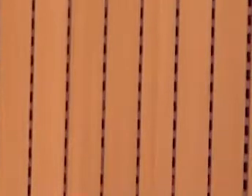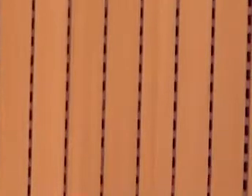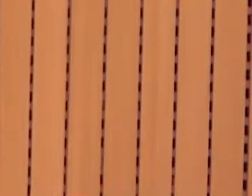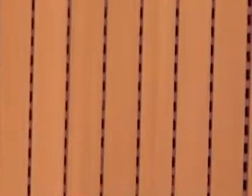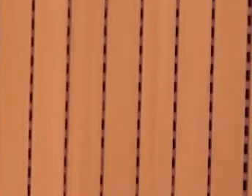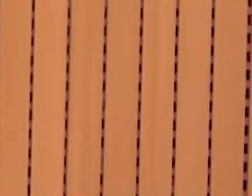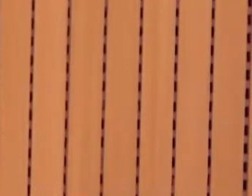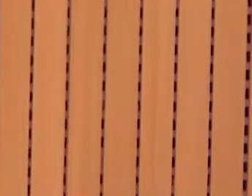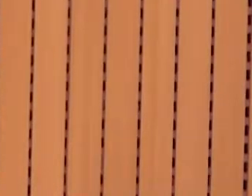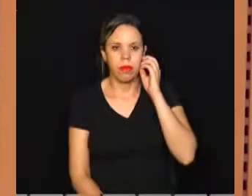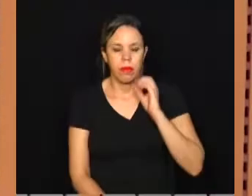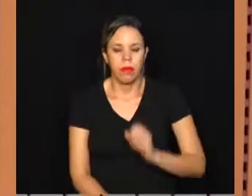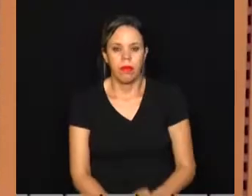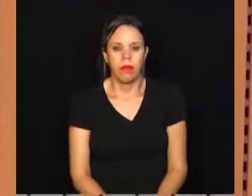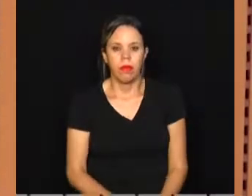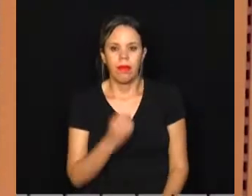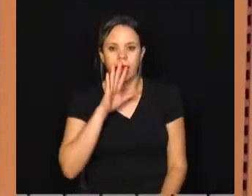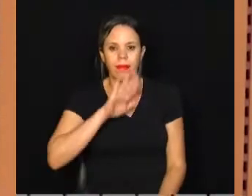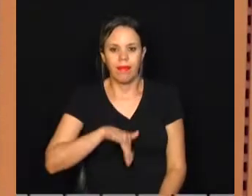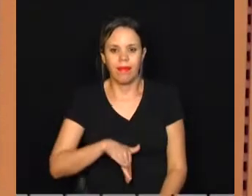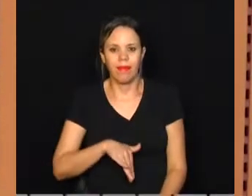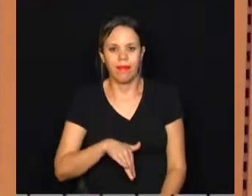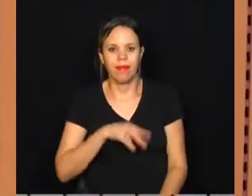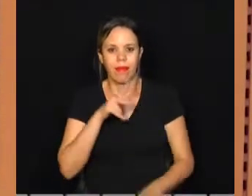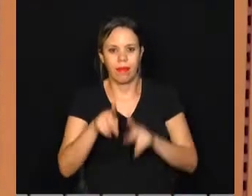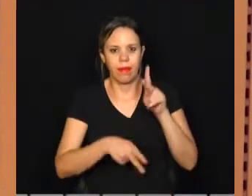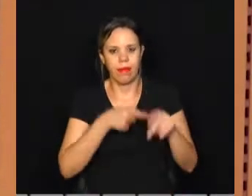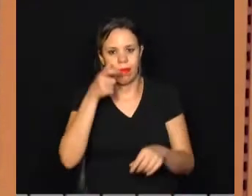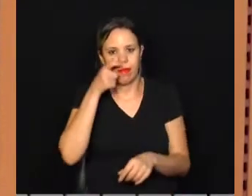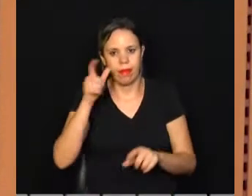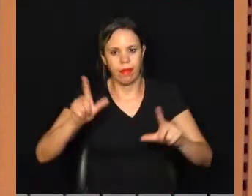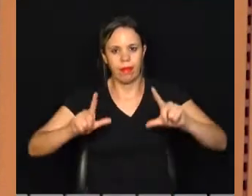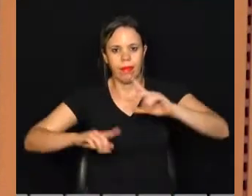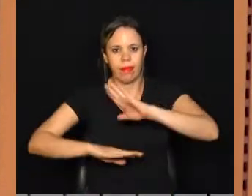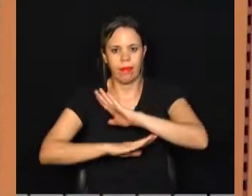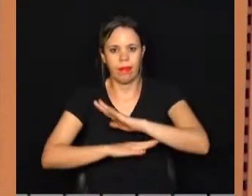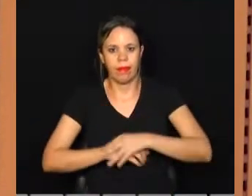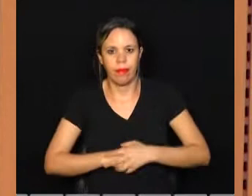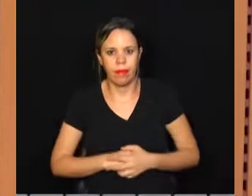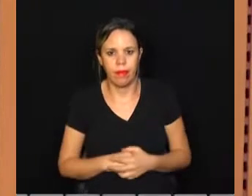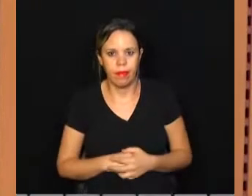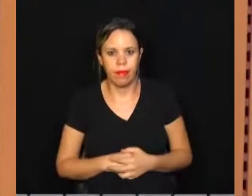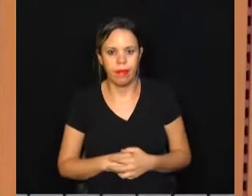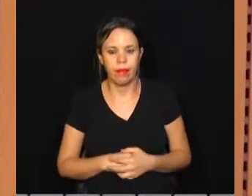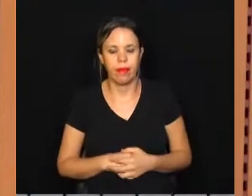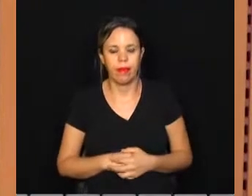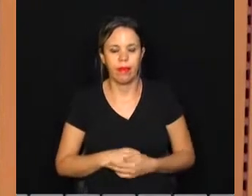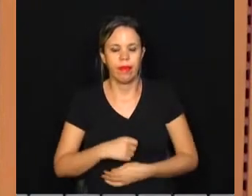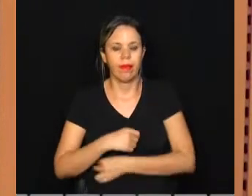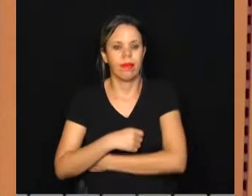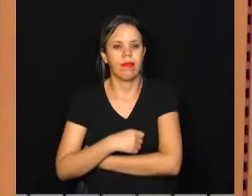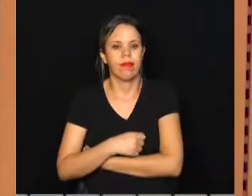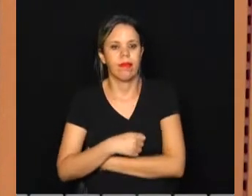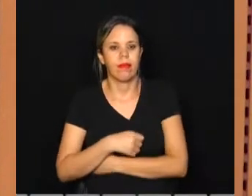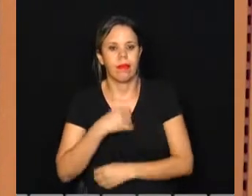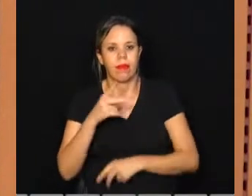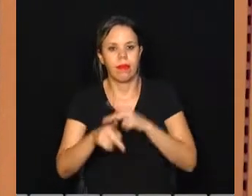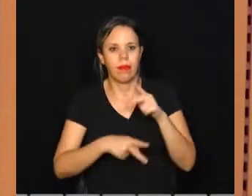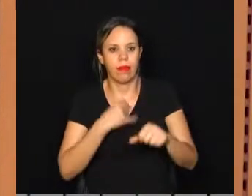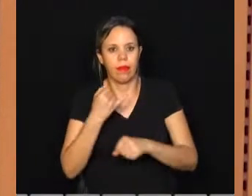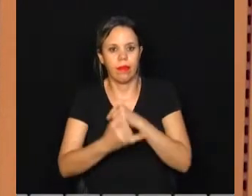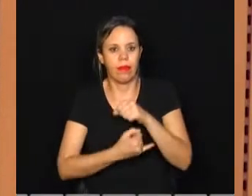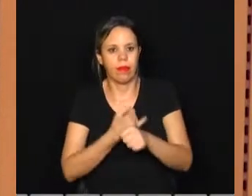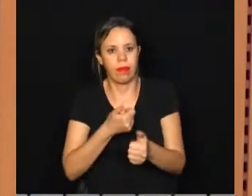Bem, então, boa tarde aqui aos telespectadores da TV Câmara, aos internautas que estão